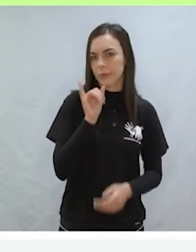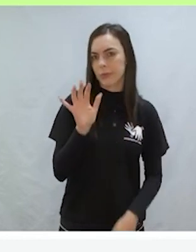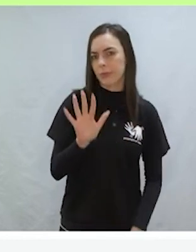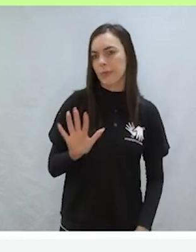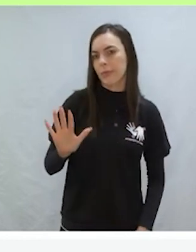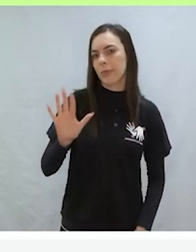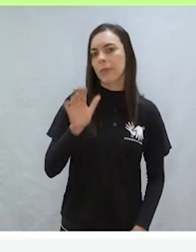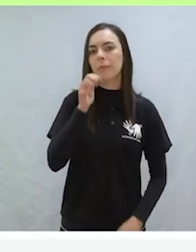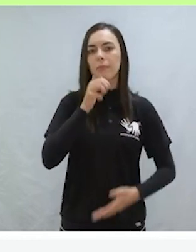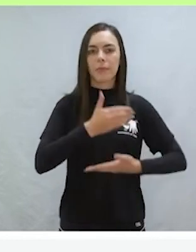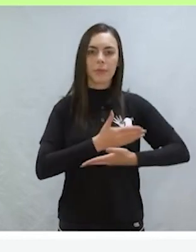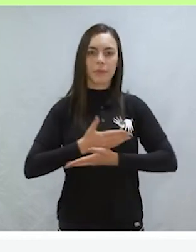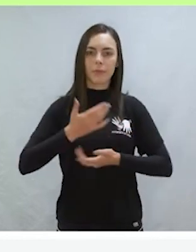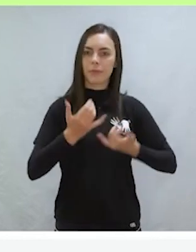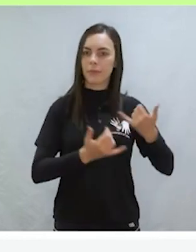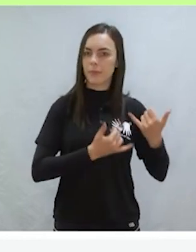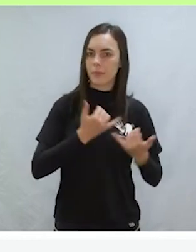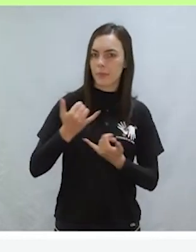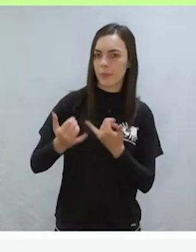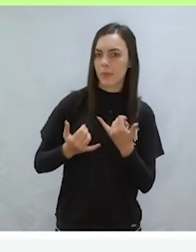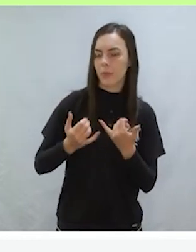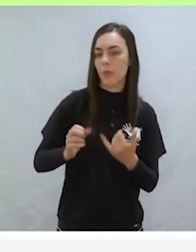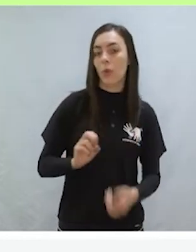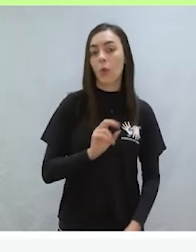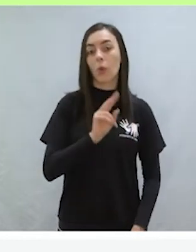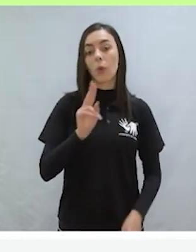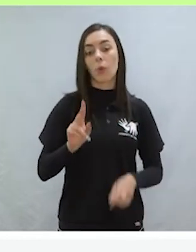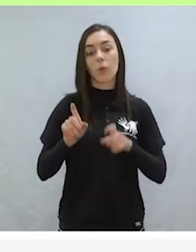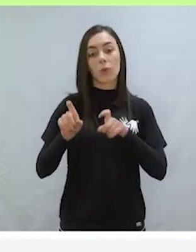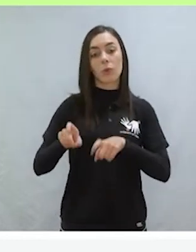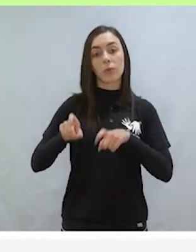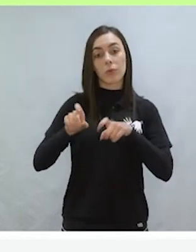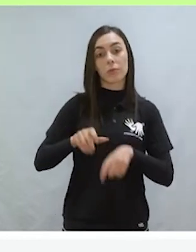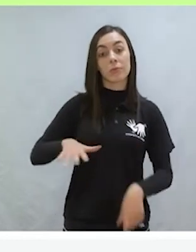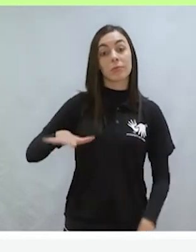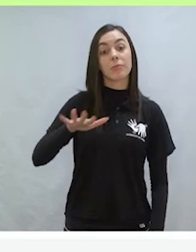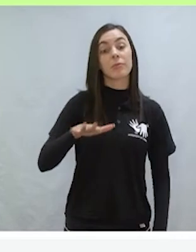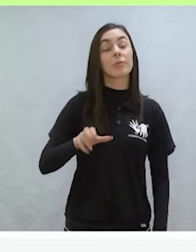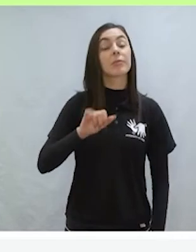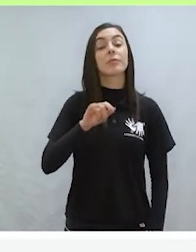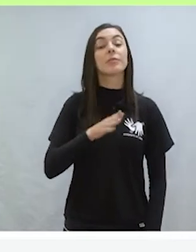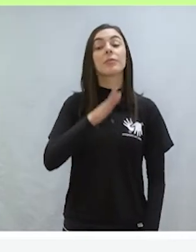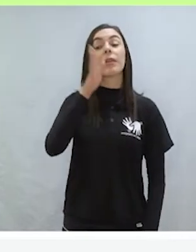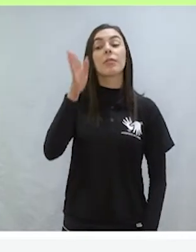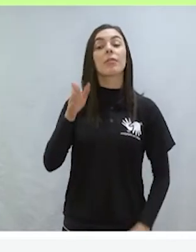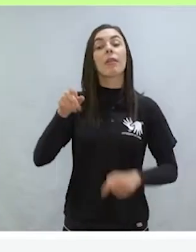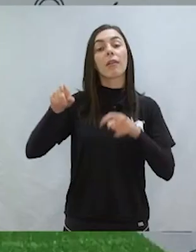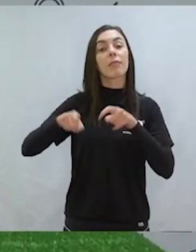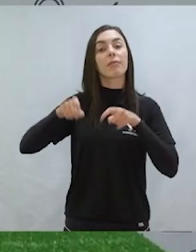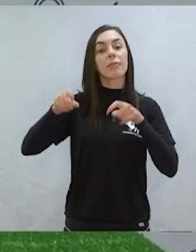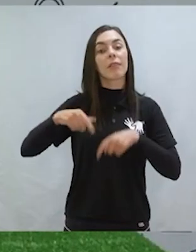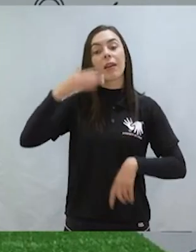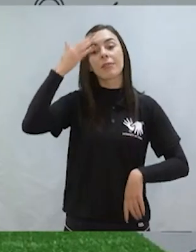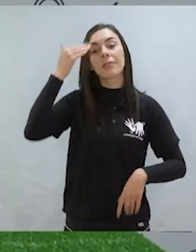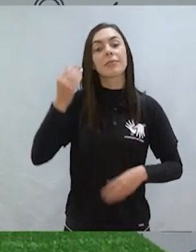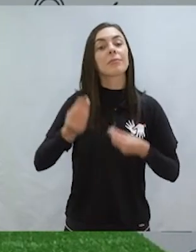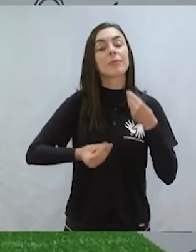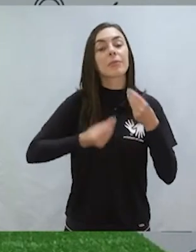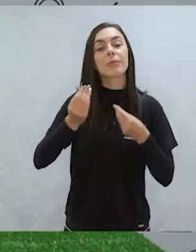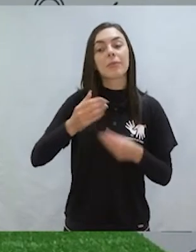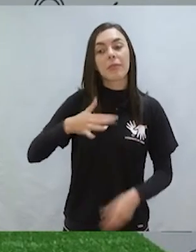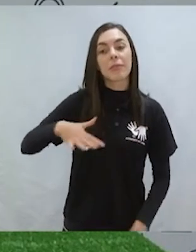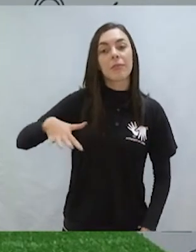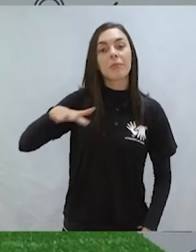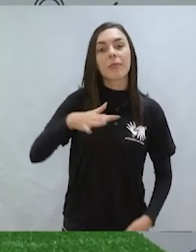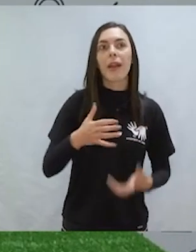uma imagem de uma boneca ou de um sítio. Vai que você já foi num sítio e você já sabe como é